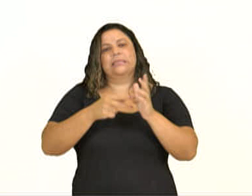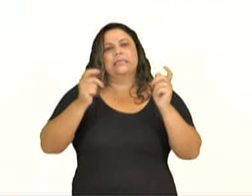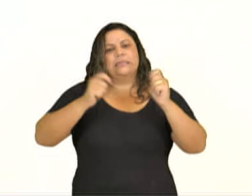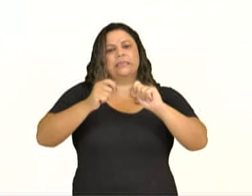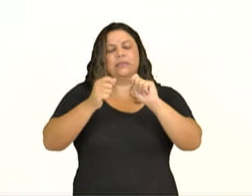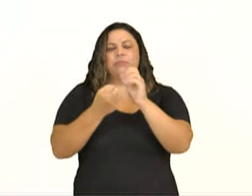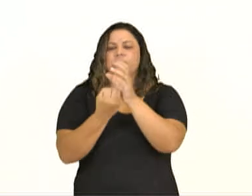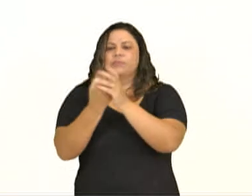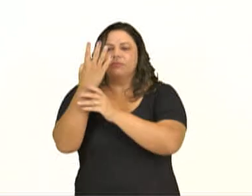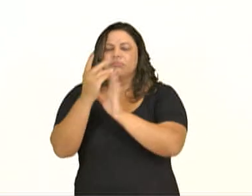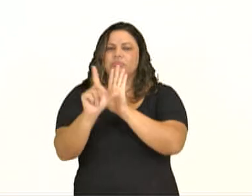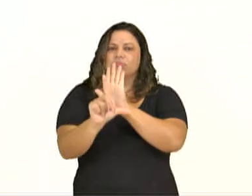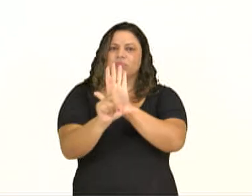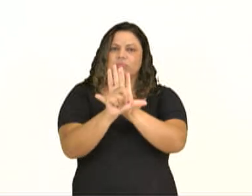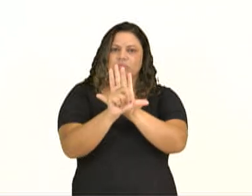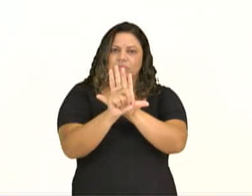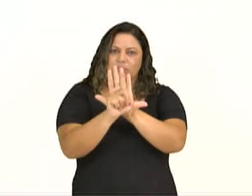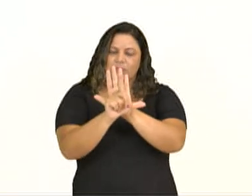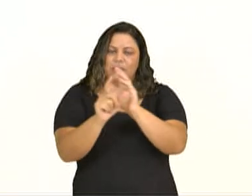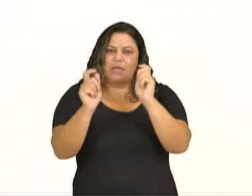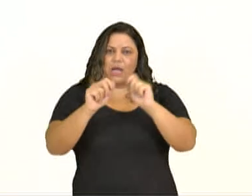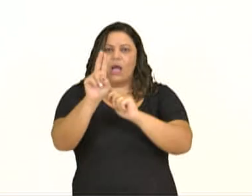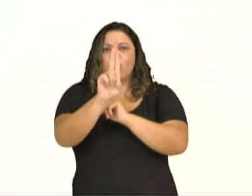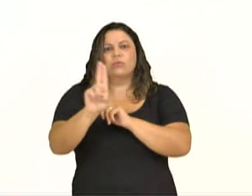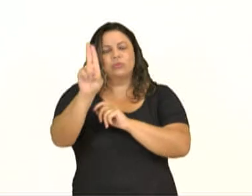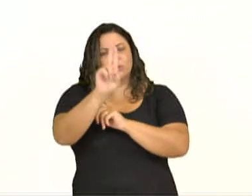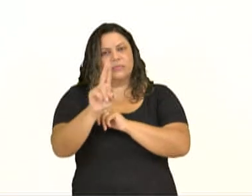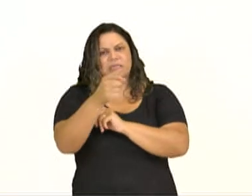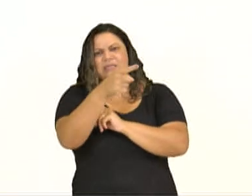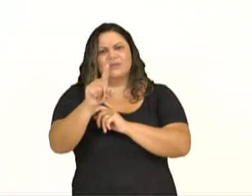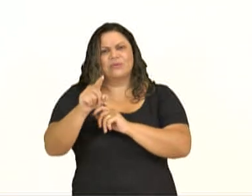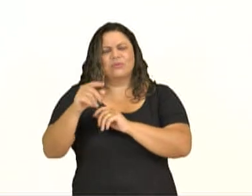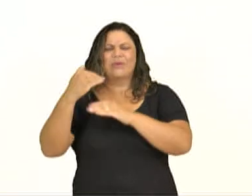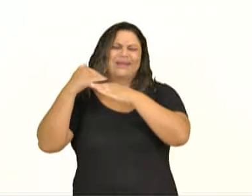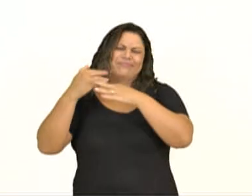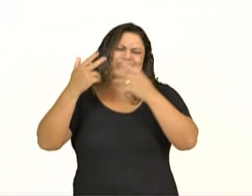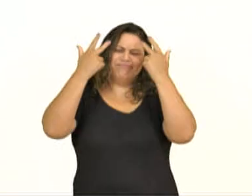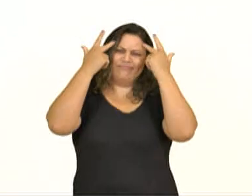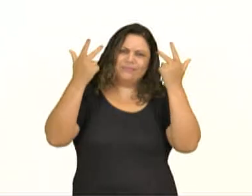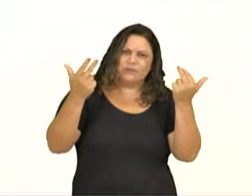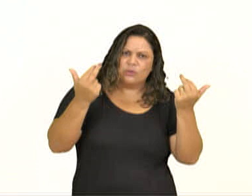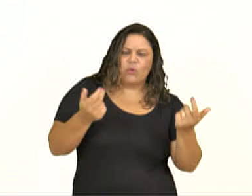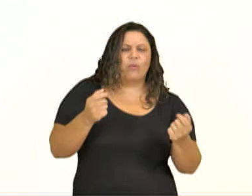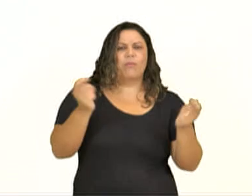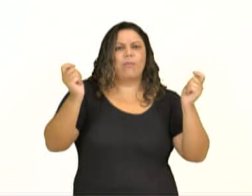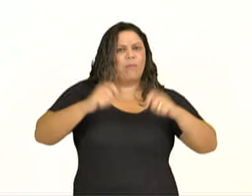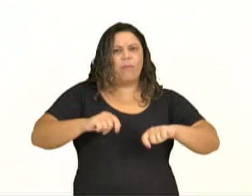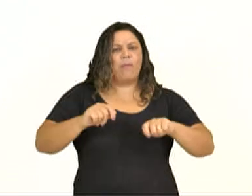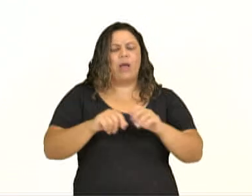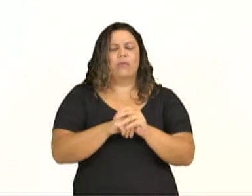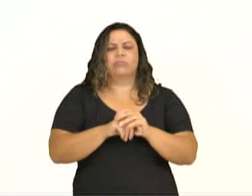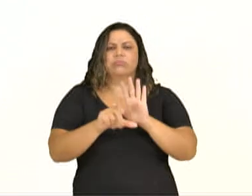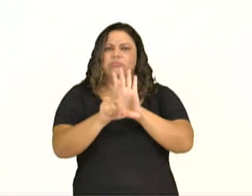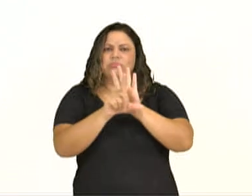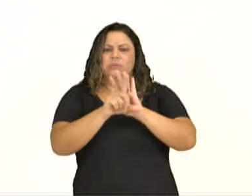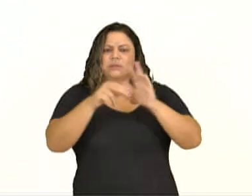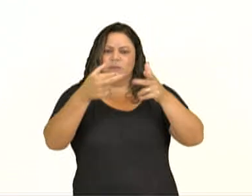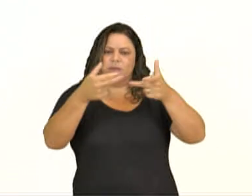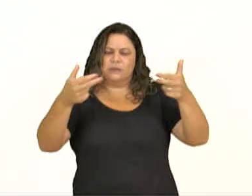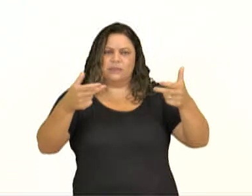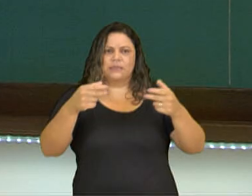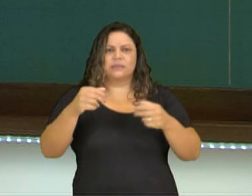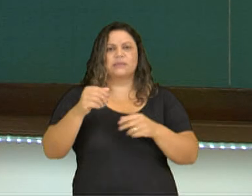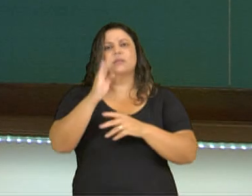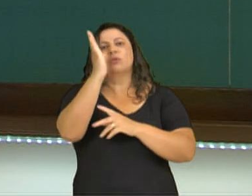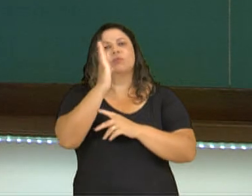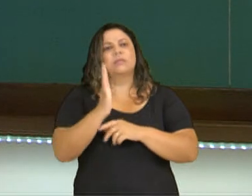uma lei. A utilização do preâmbulo não é muito comum na técnica legislativa empregada no Brasil. Então, veja que o